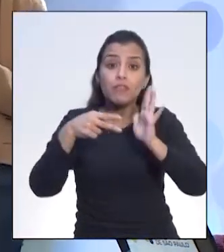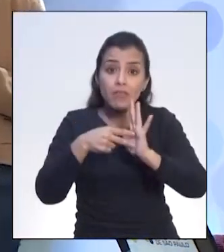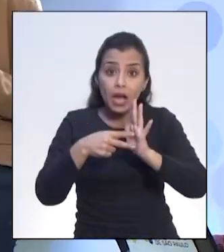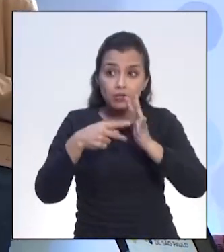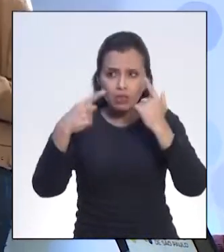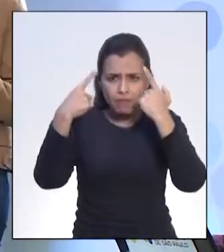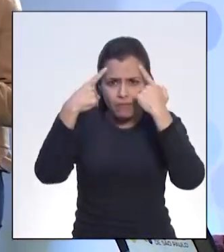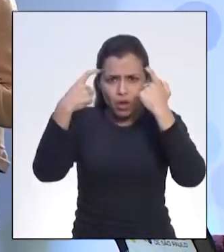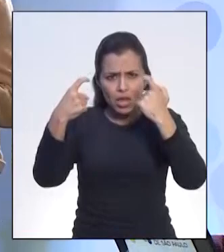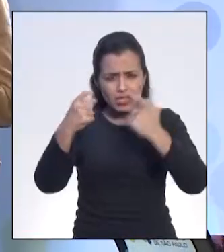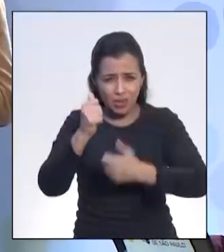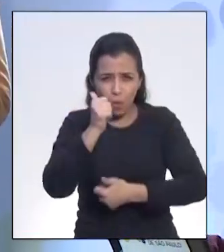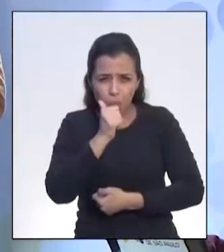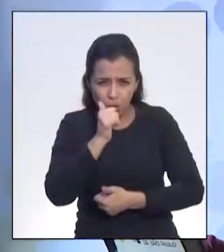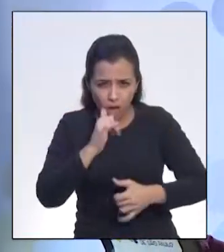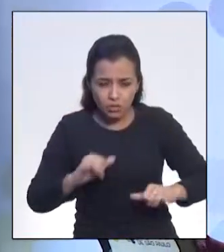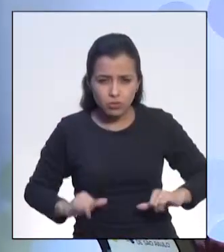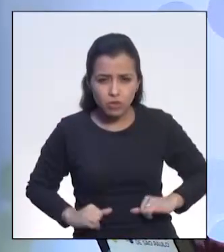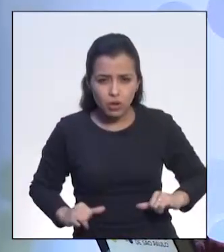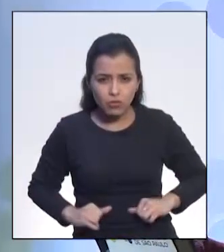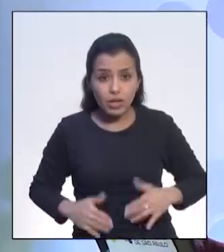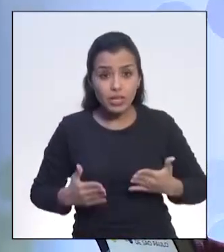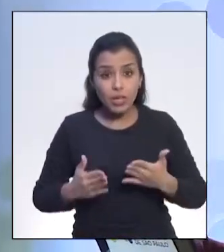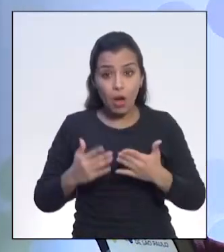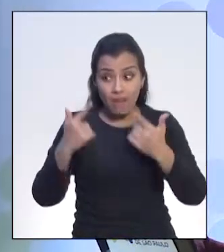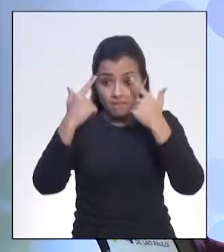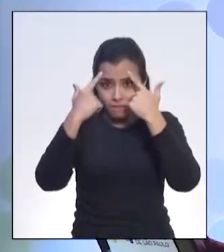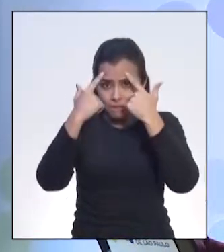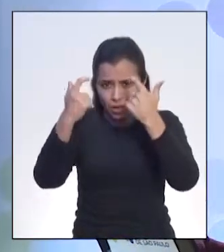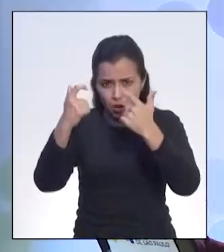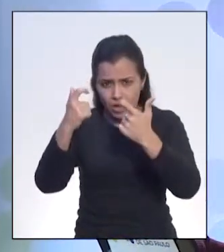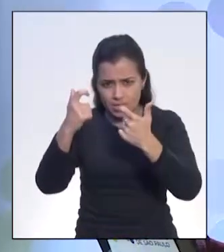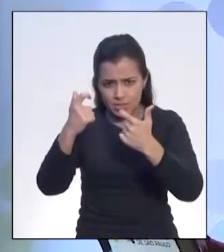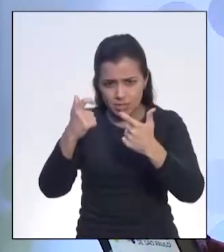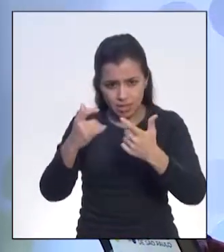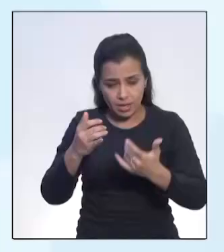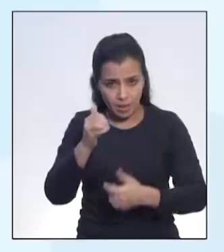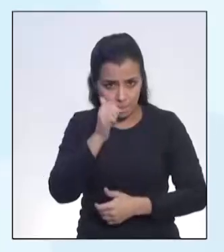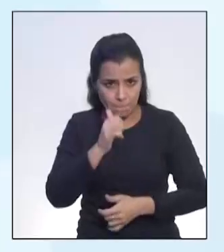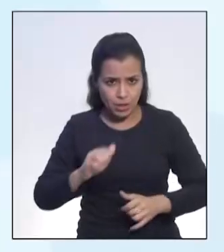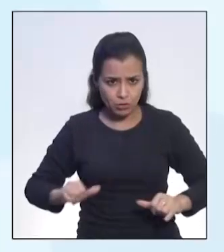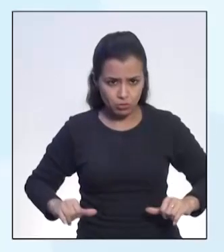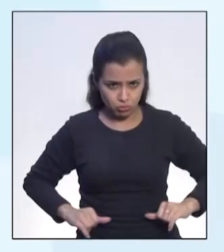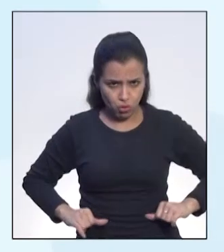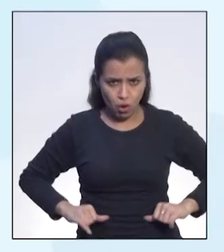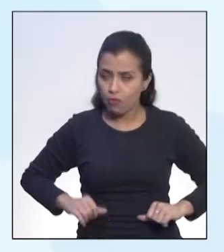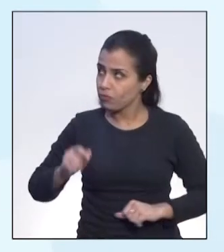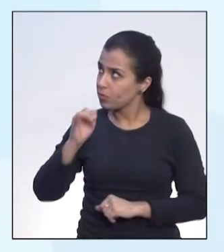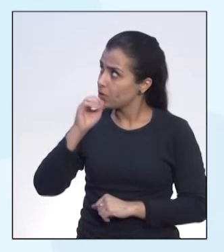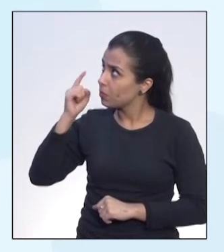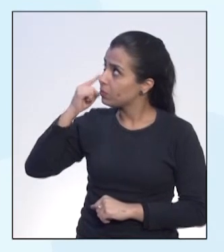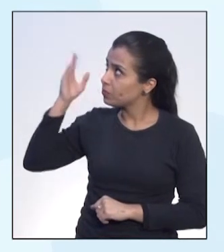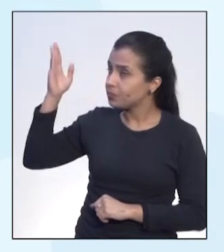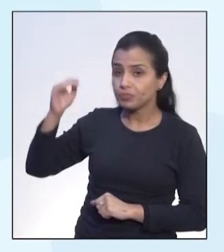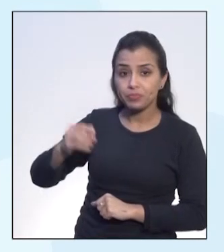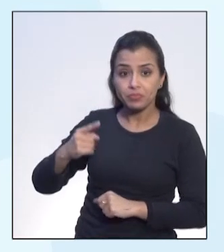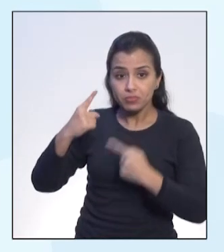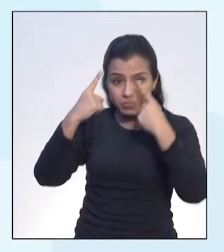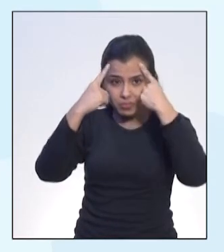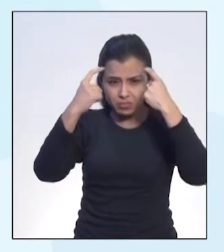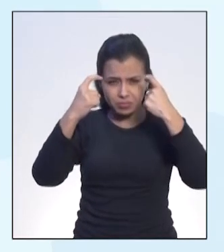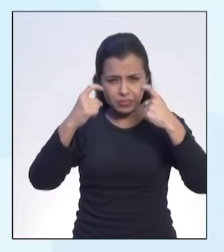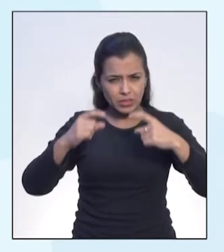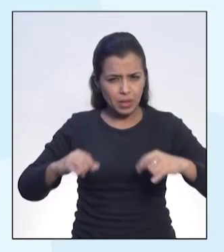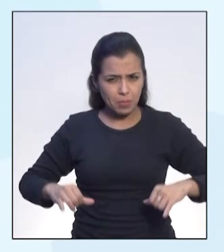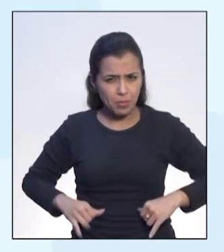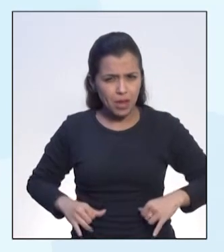violência contra a mulher, né? Então, a violência contra a mulher, como vocês estão vendo no slide, e eu estou vendo aqui também, a violência contra a mulher